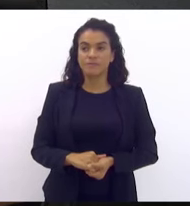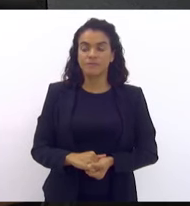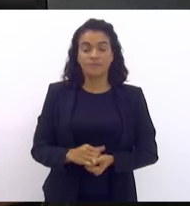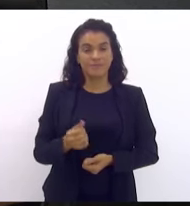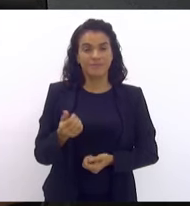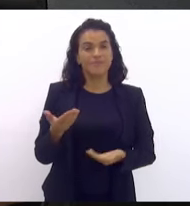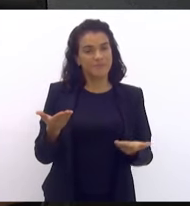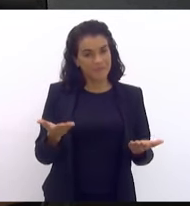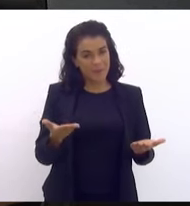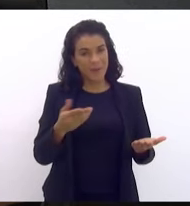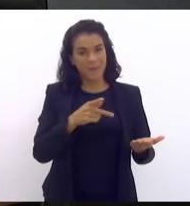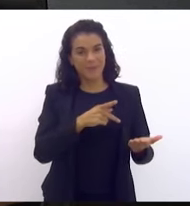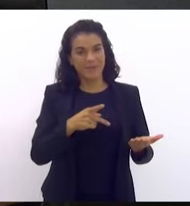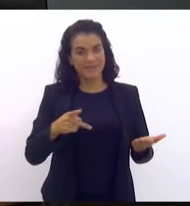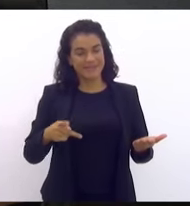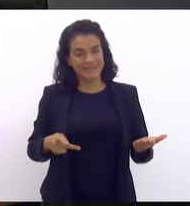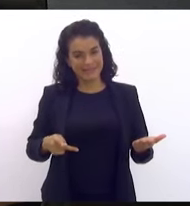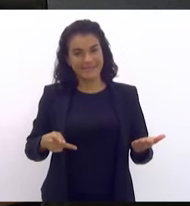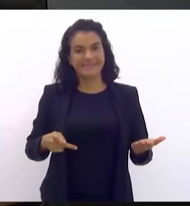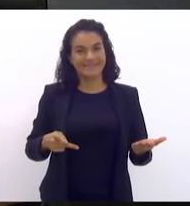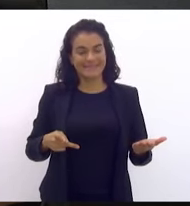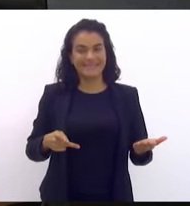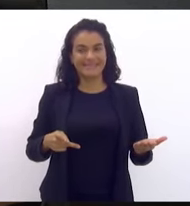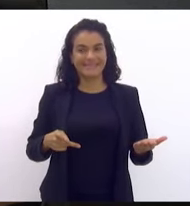Senhor presidente,